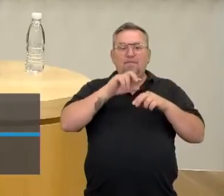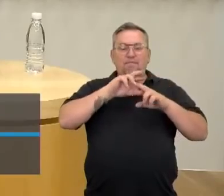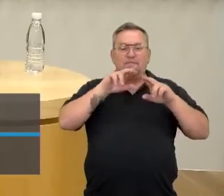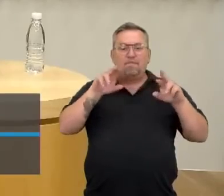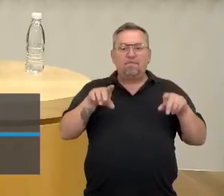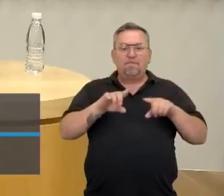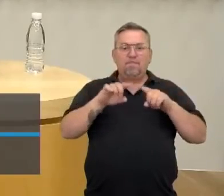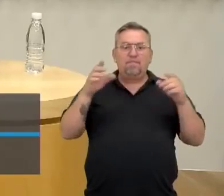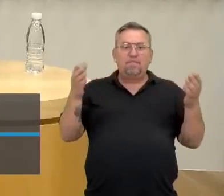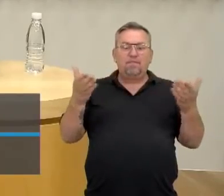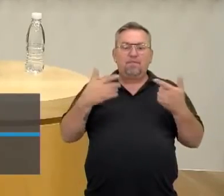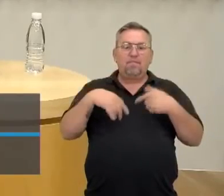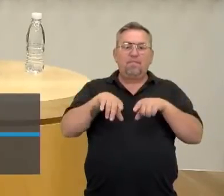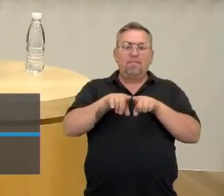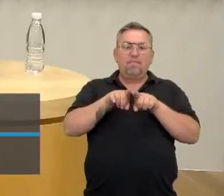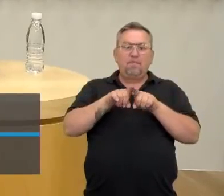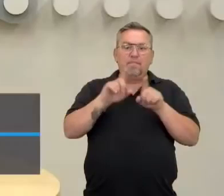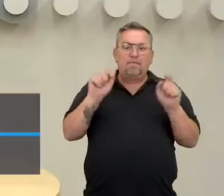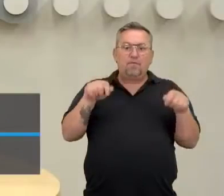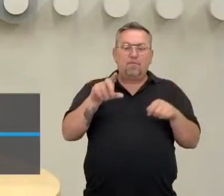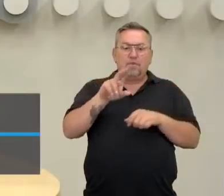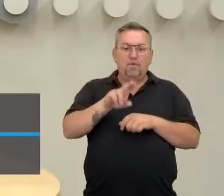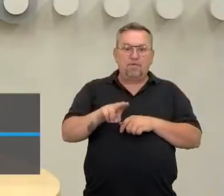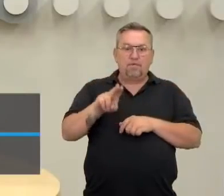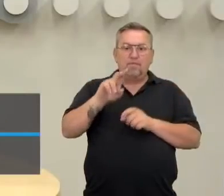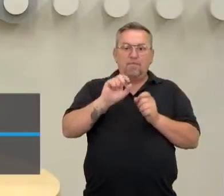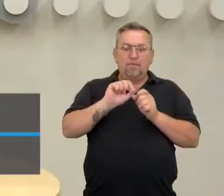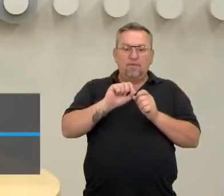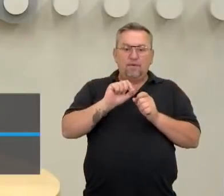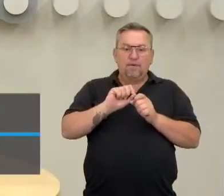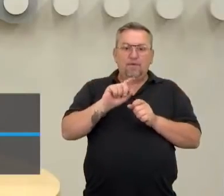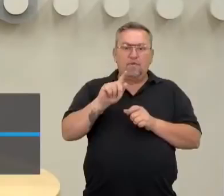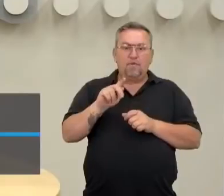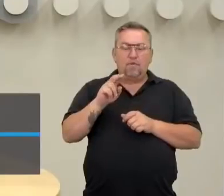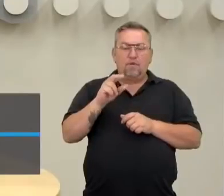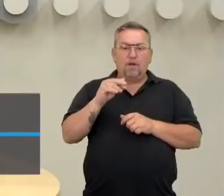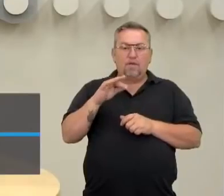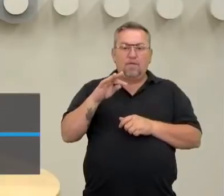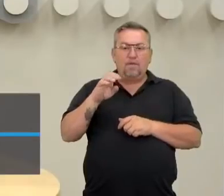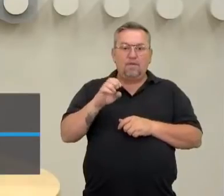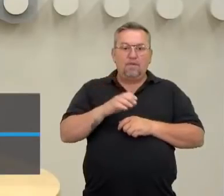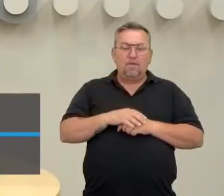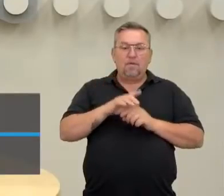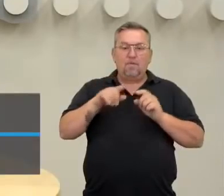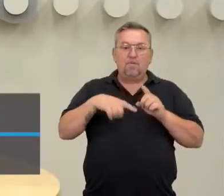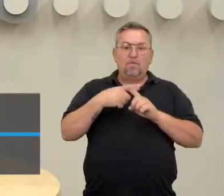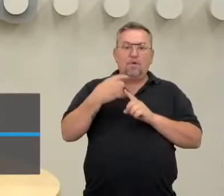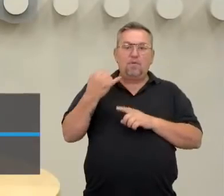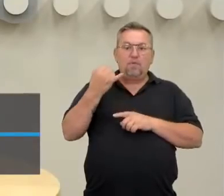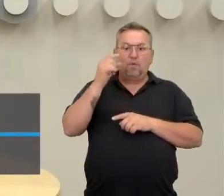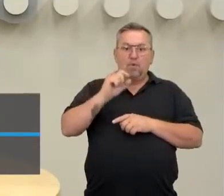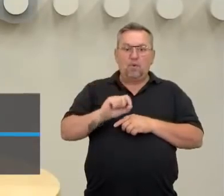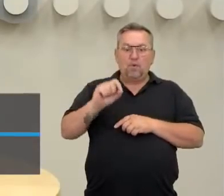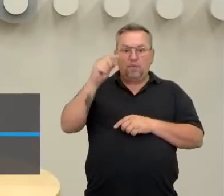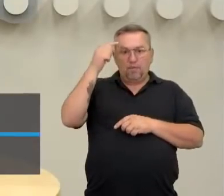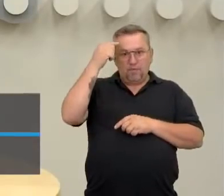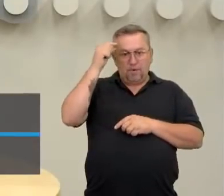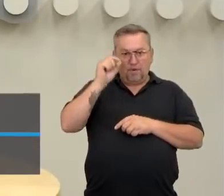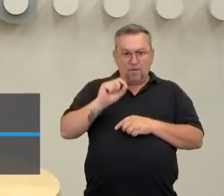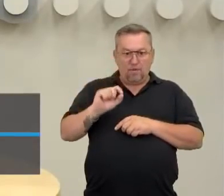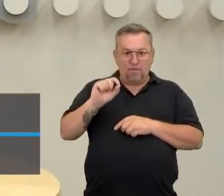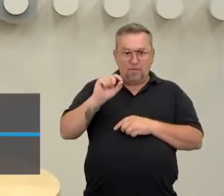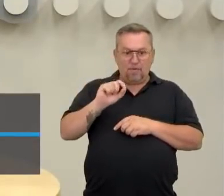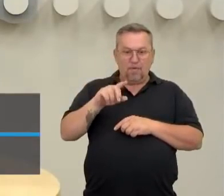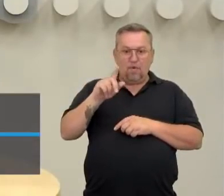né? E que a gente pode estar utilizando para fazer o grafite, tá? Só que o mais importante, gente, que a gente tem que pensar é que, assim,